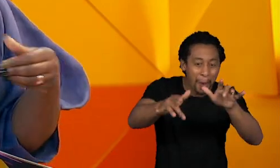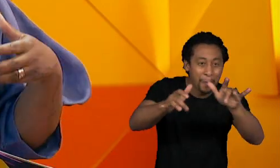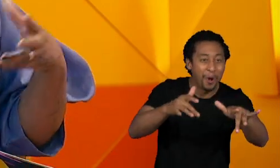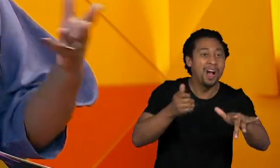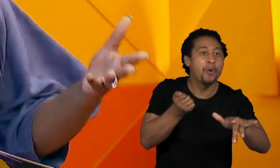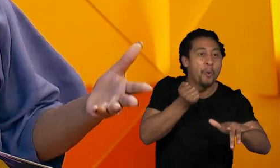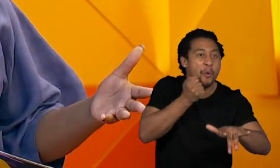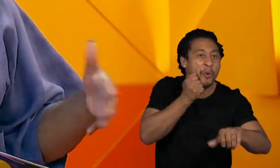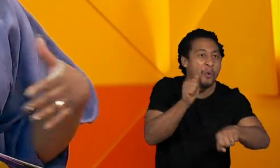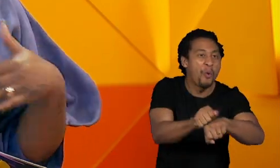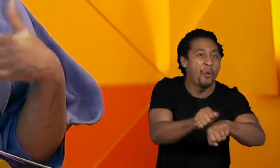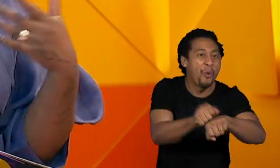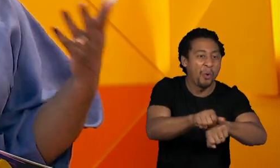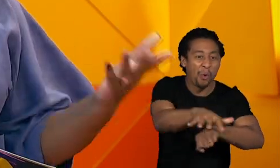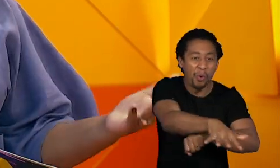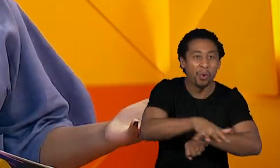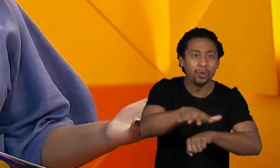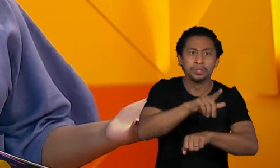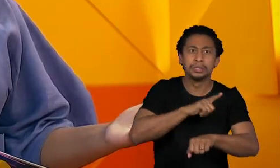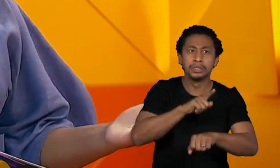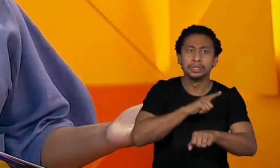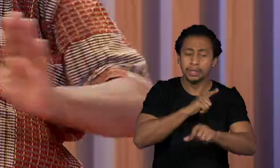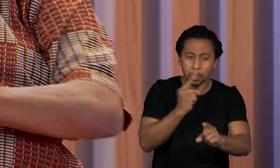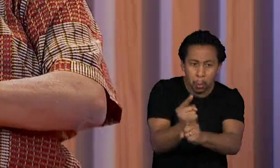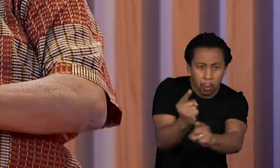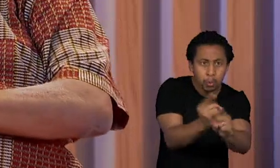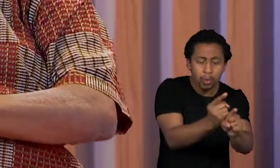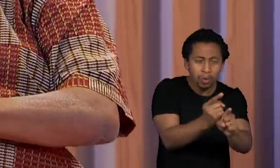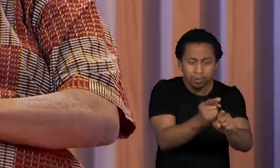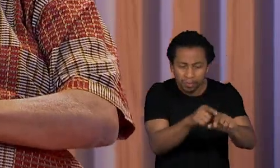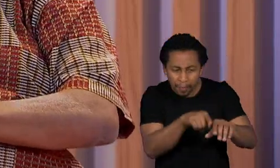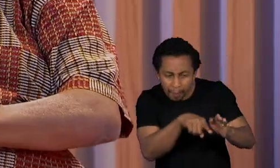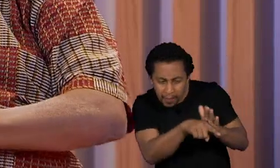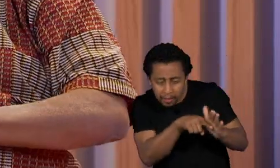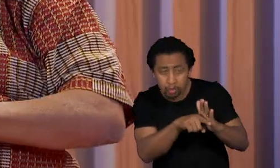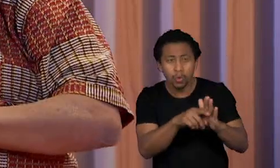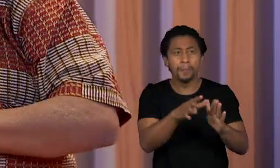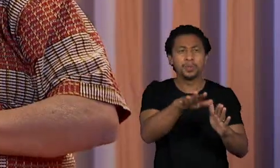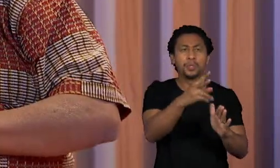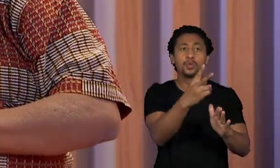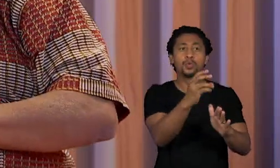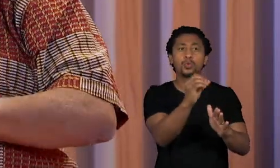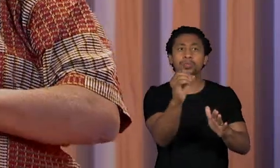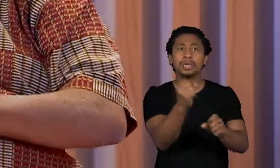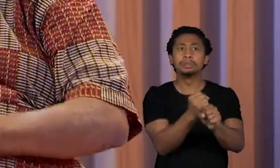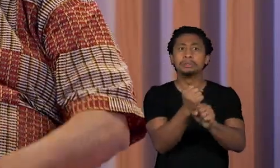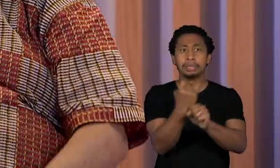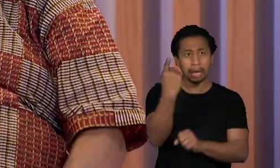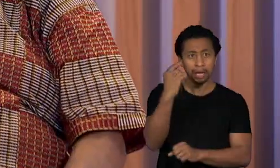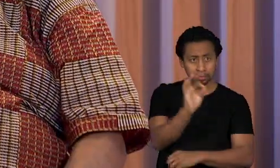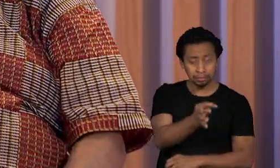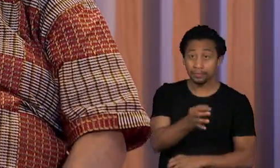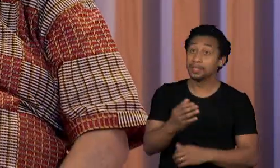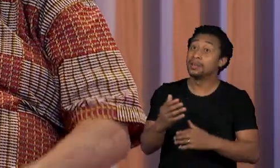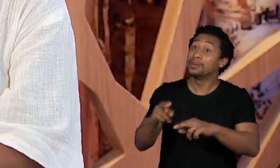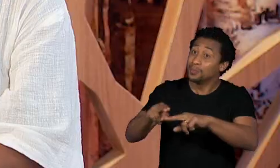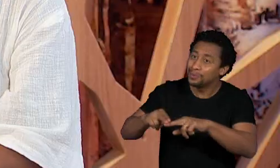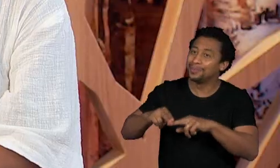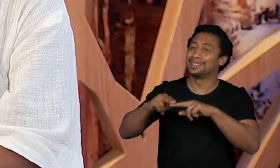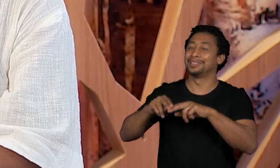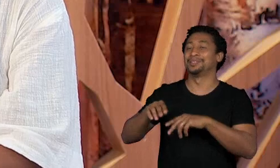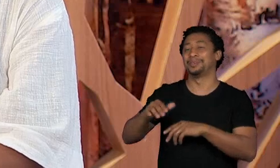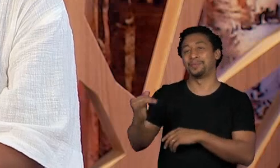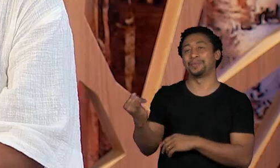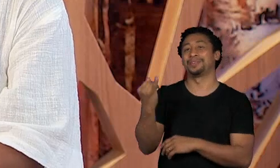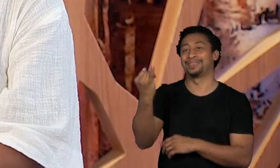né, datadas aí com até 200 anos. Liberdade era a periferia e era por isso que ali era nosso espaço, porque